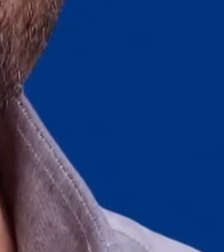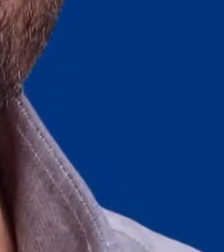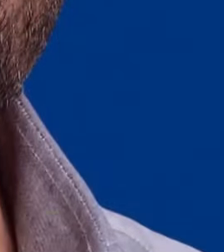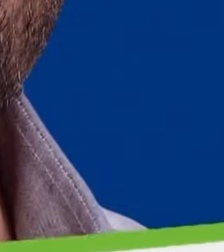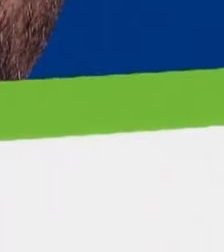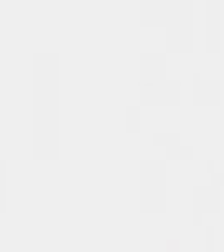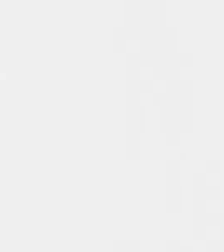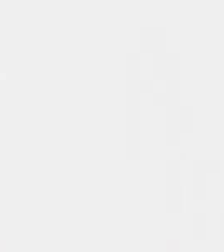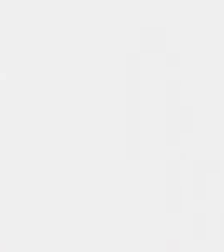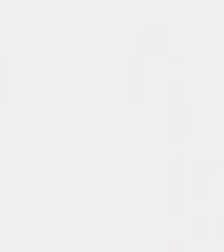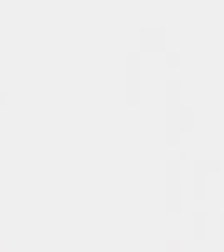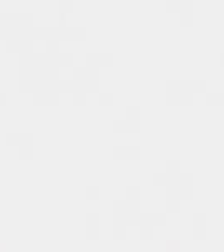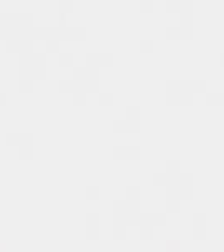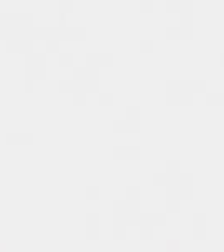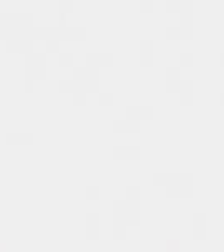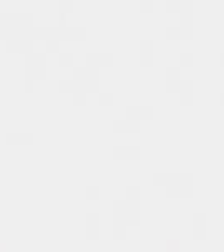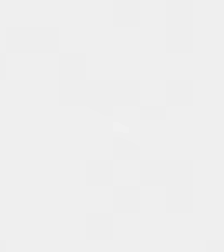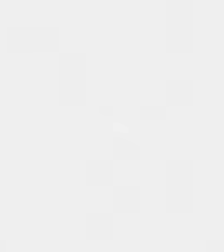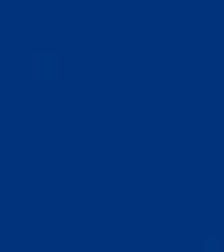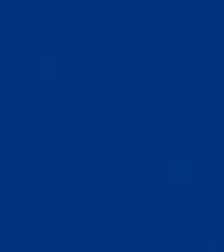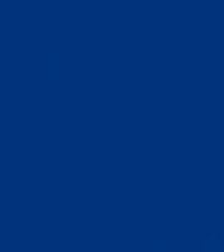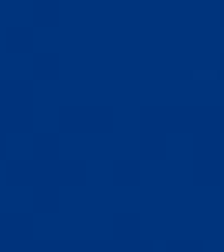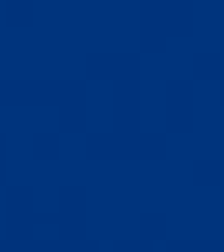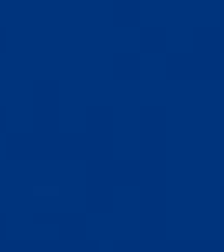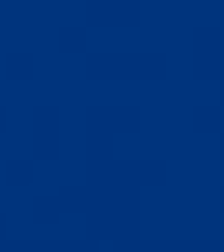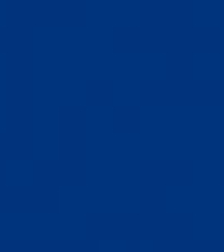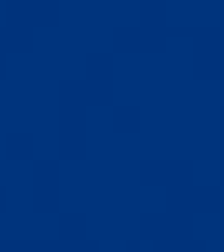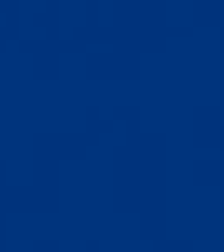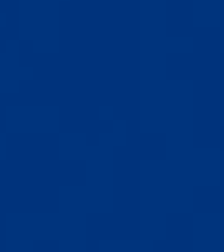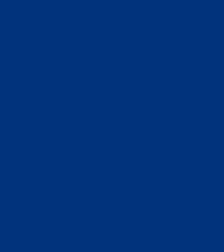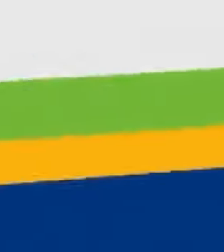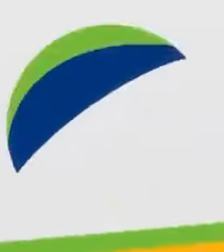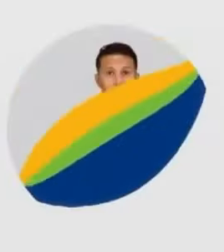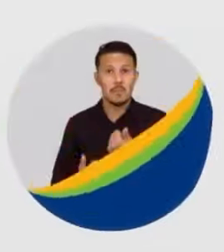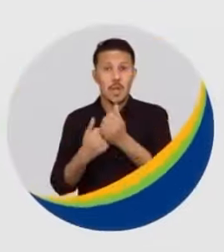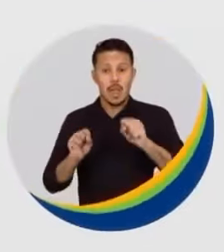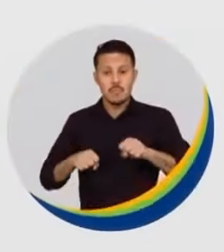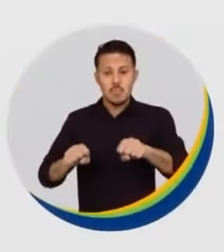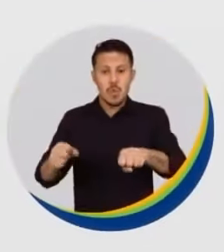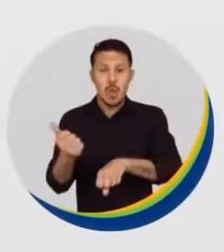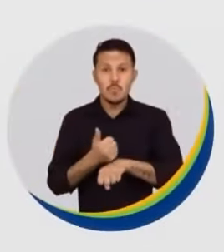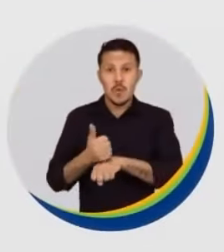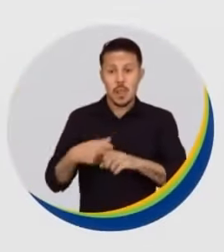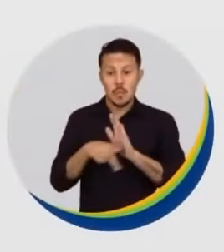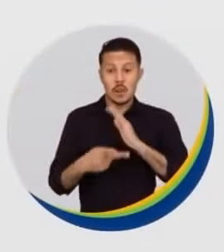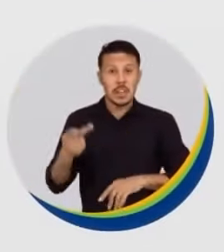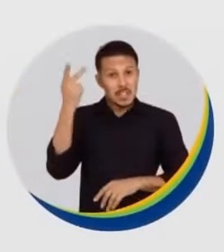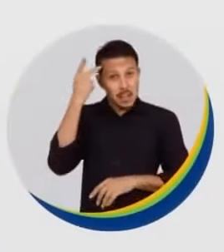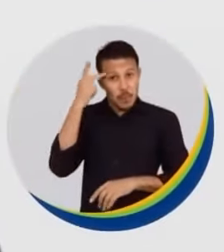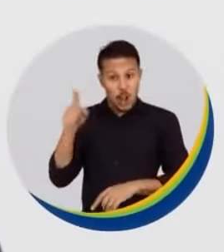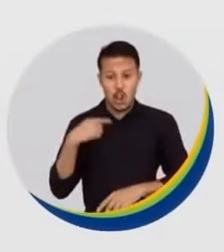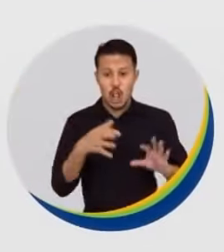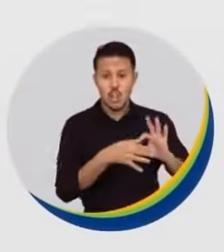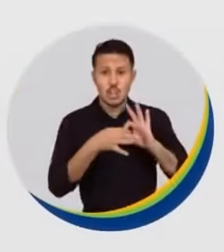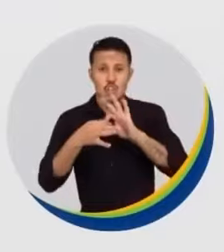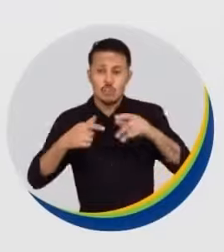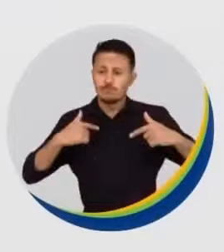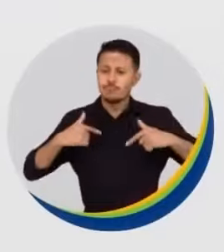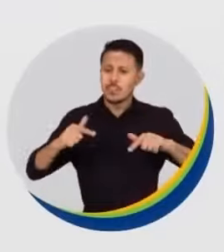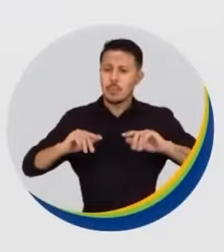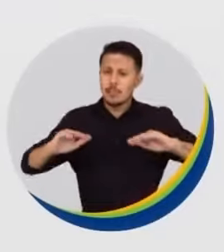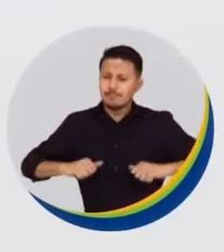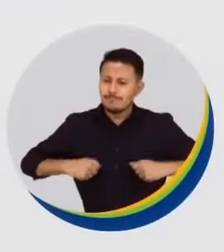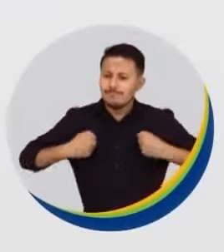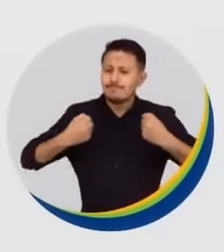Vote PSD 55. PSD 55. Ao lado dos motociclistas de São Paulo, vamos trabalhar juntos com mais